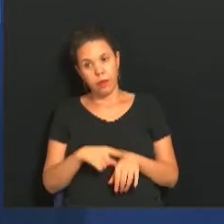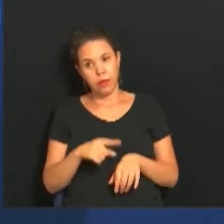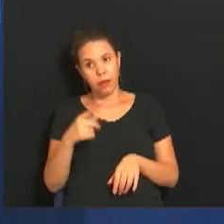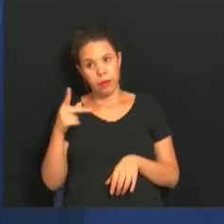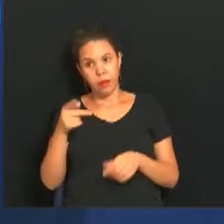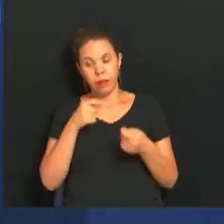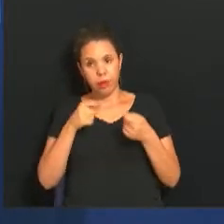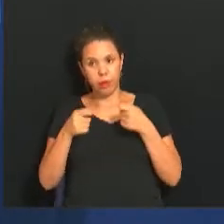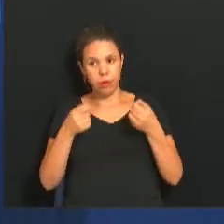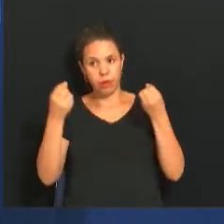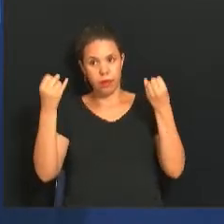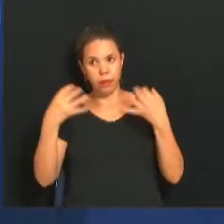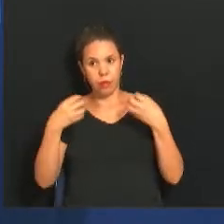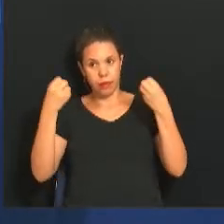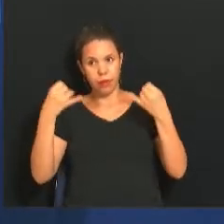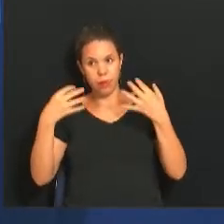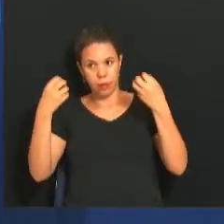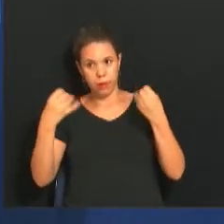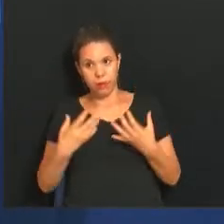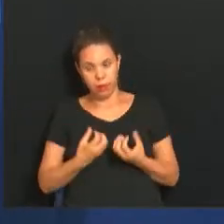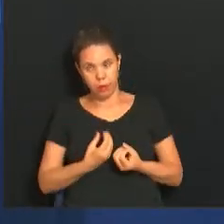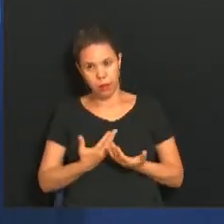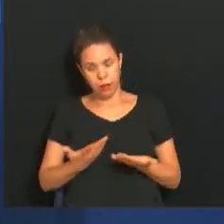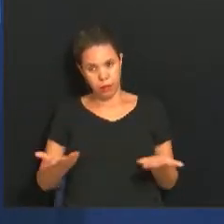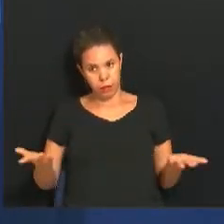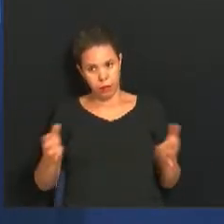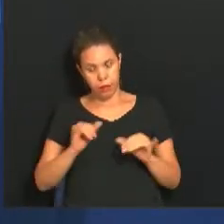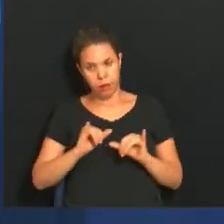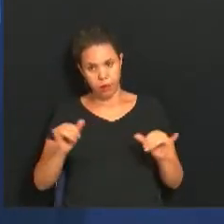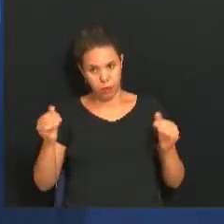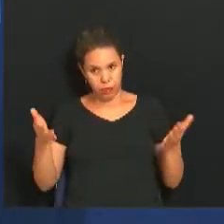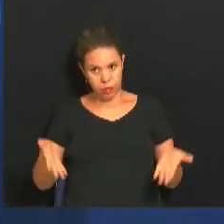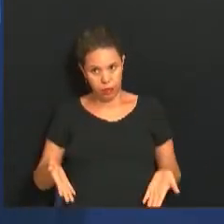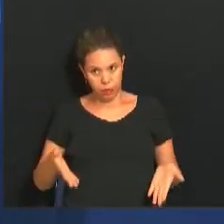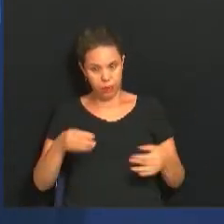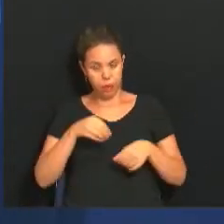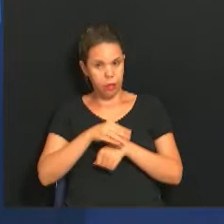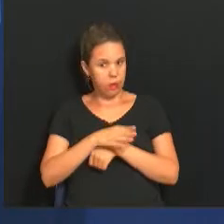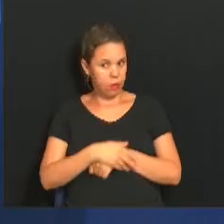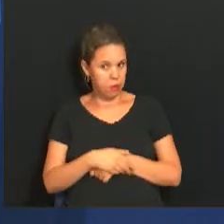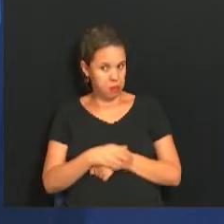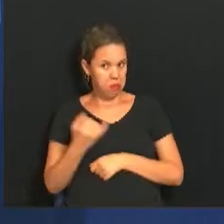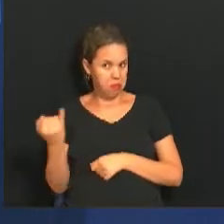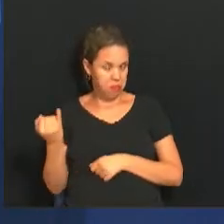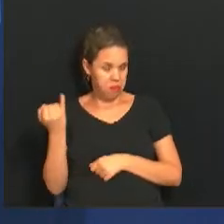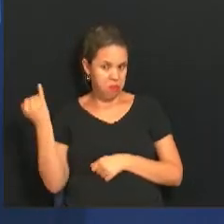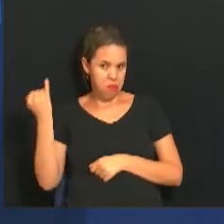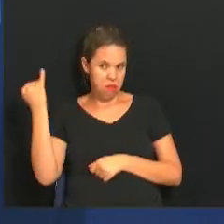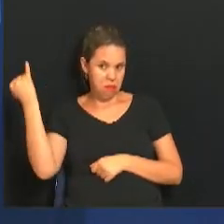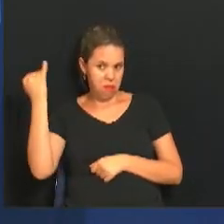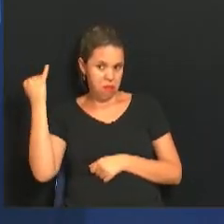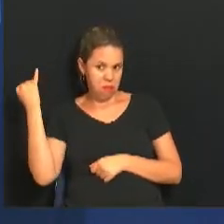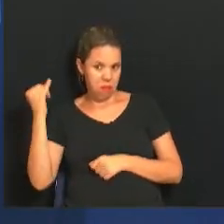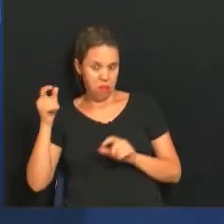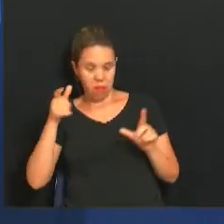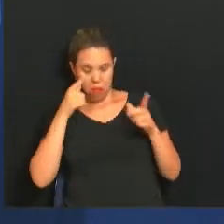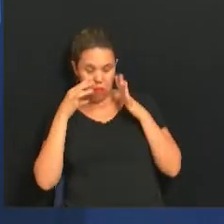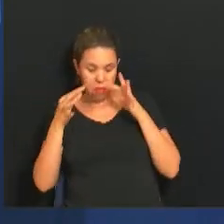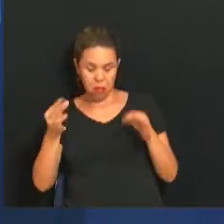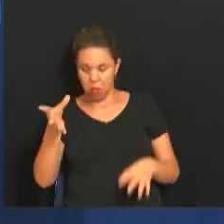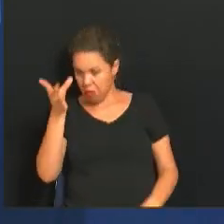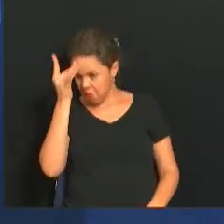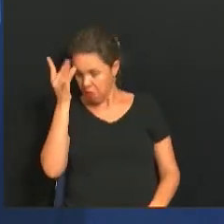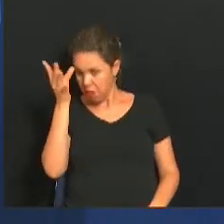seu tempo, todas as informações que você aqui passou para a gente, de grande valia para deixar o nosso telespectador